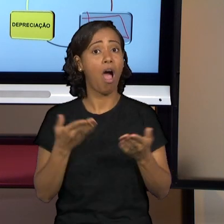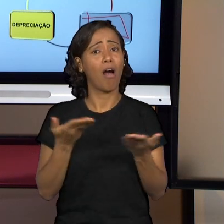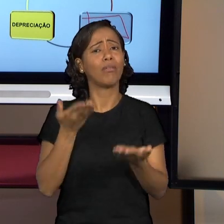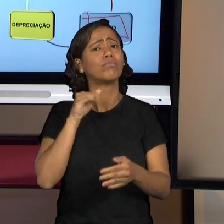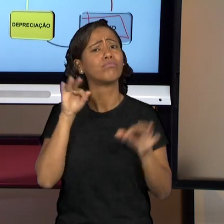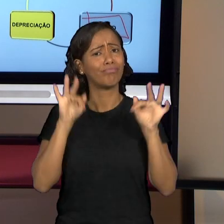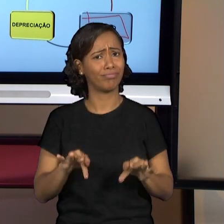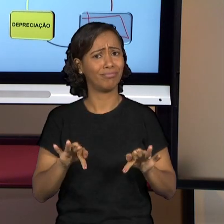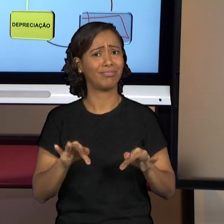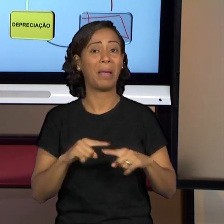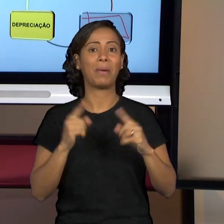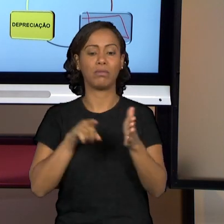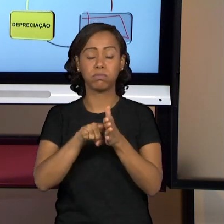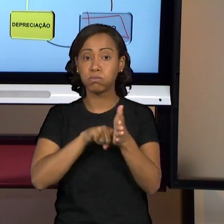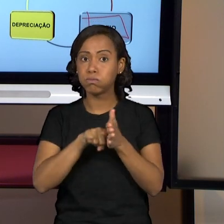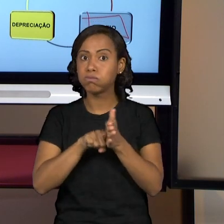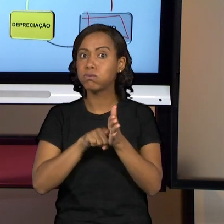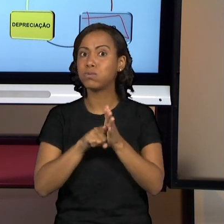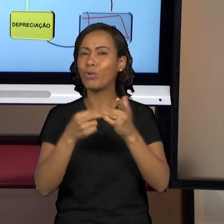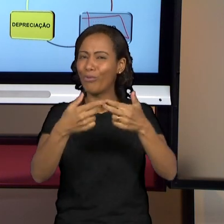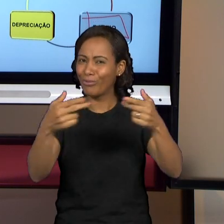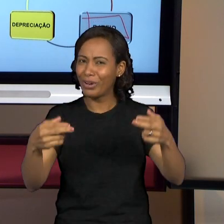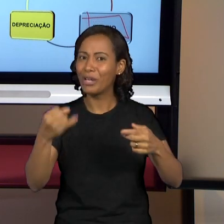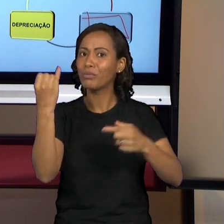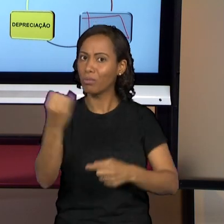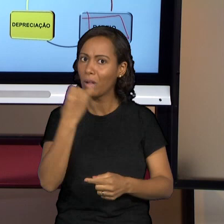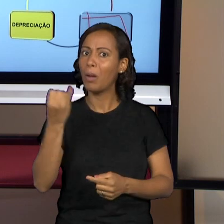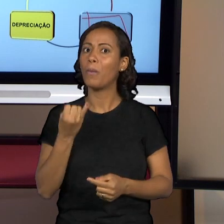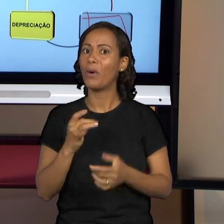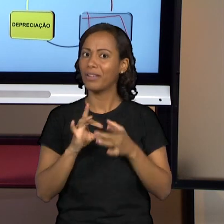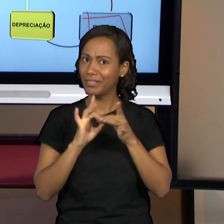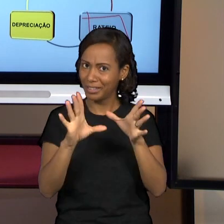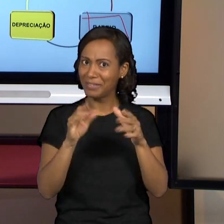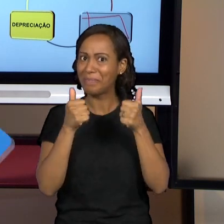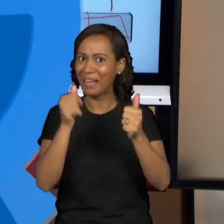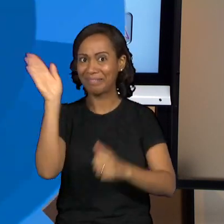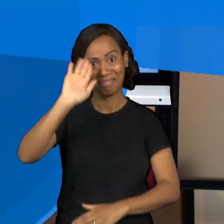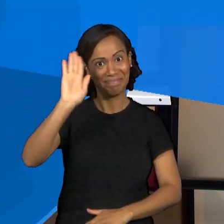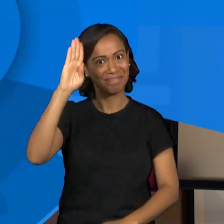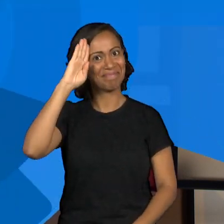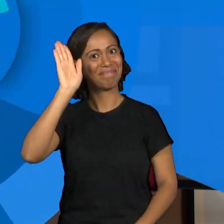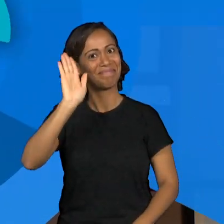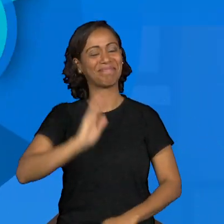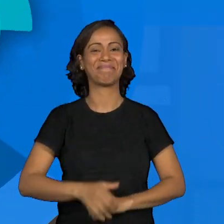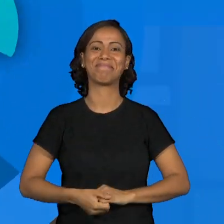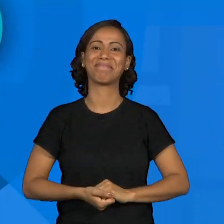não esqueça de consultar todas as fontes que nós temos disponíveis para você. Até mais!